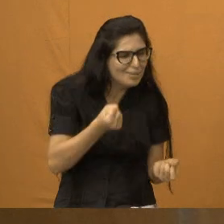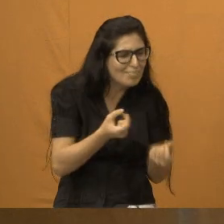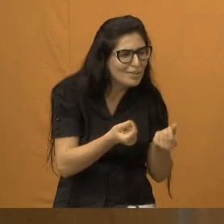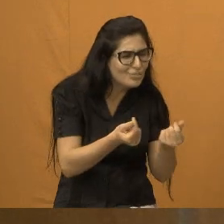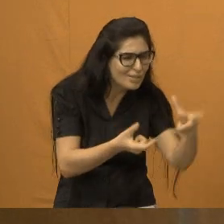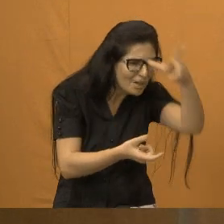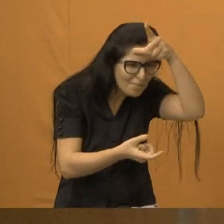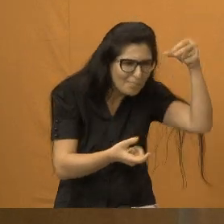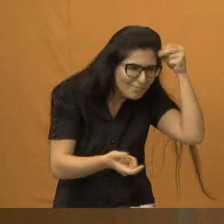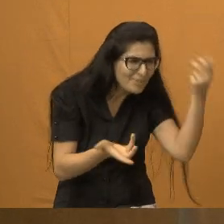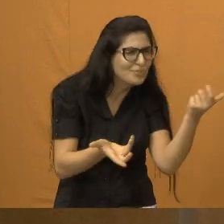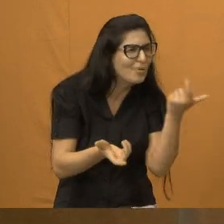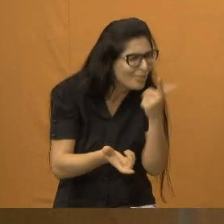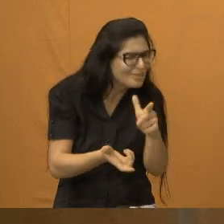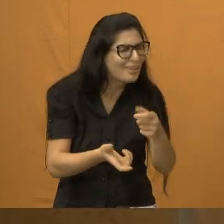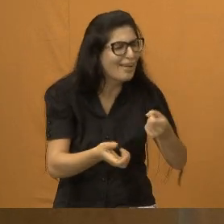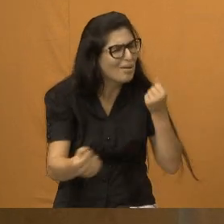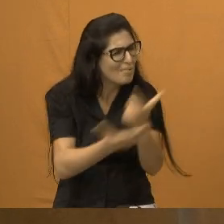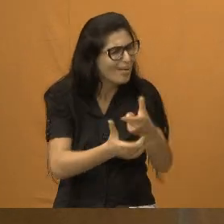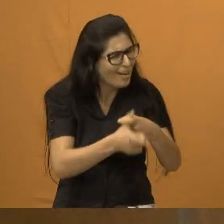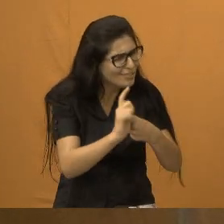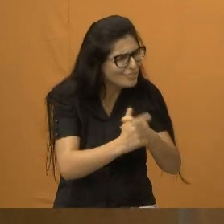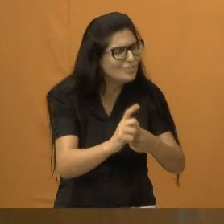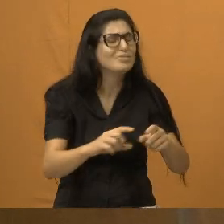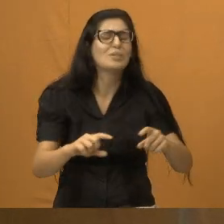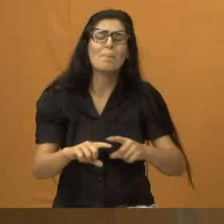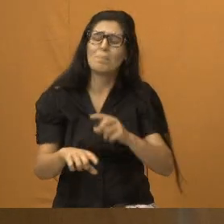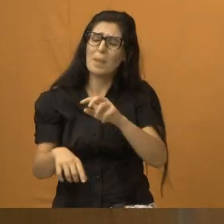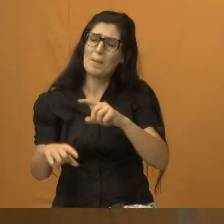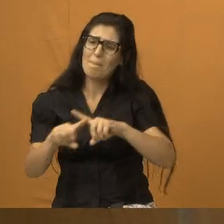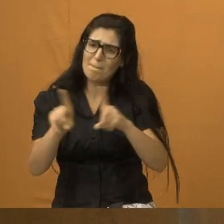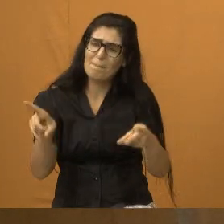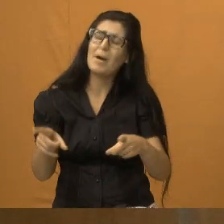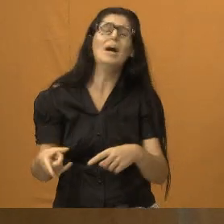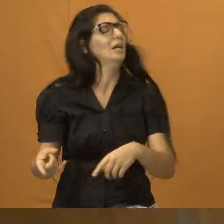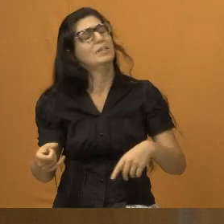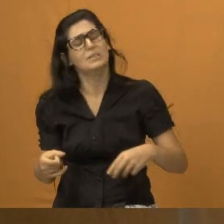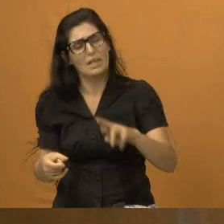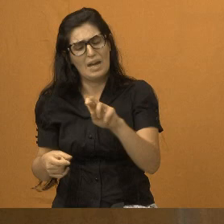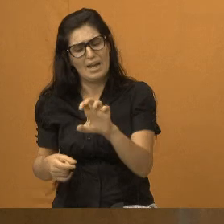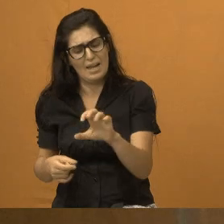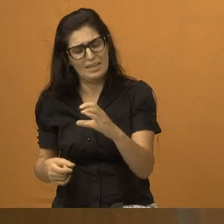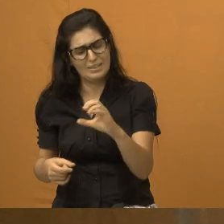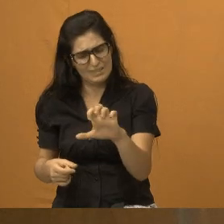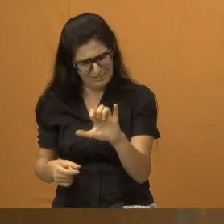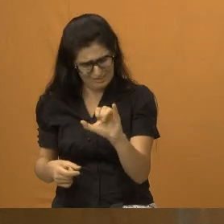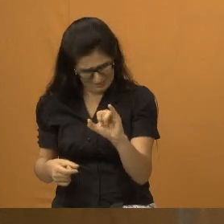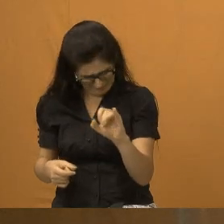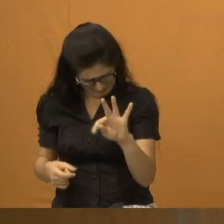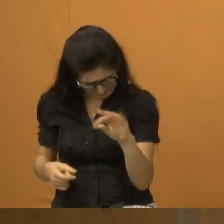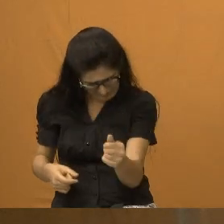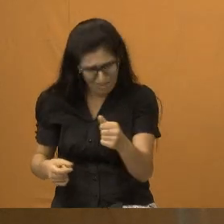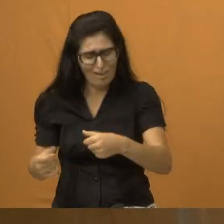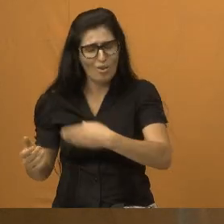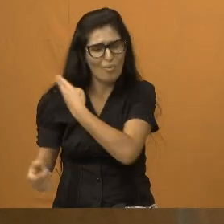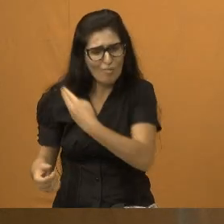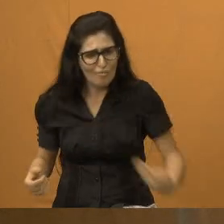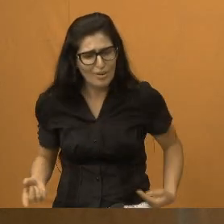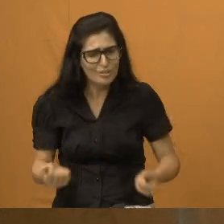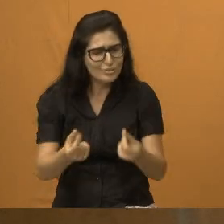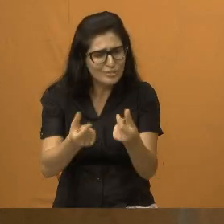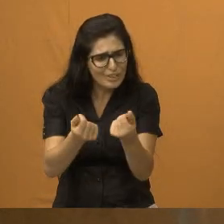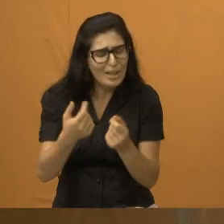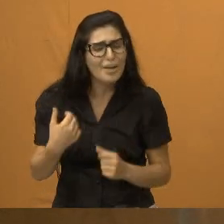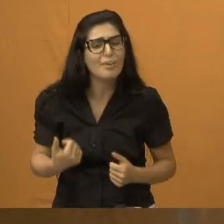entrando? Não seria uma receita também? Não, a receita, nesse montante, eu não tenho o valor exato, mas ela foi muito positiva, né? Porque